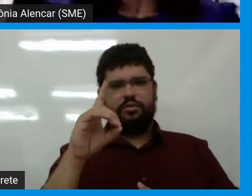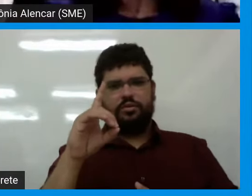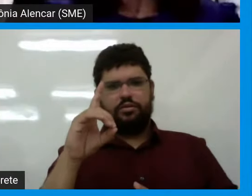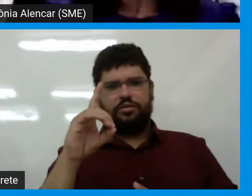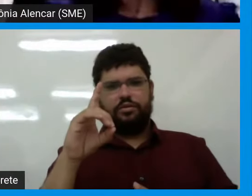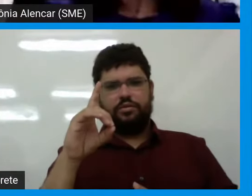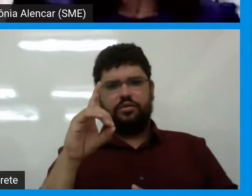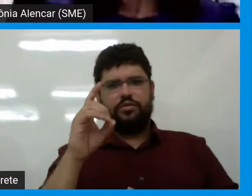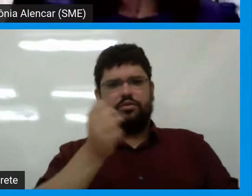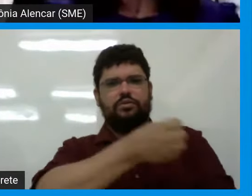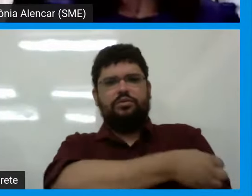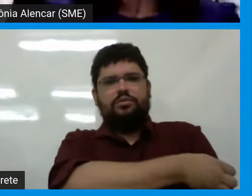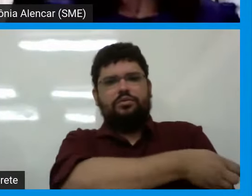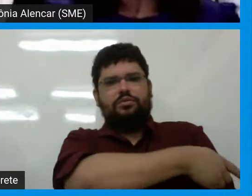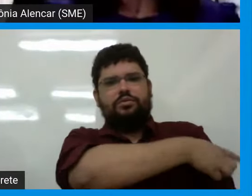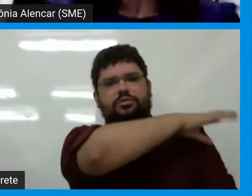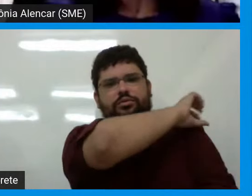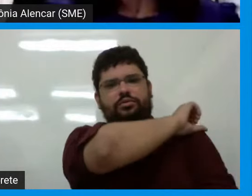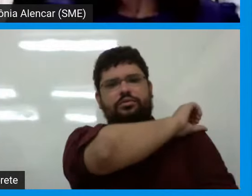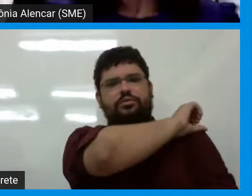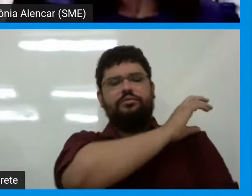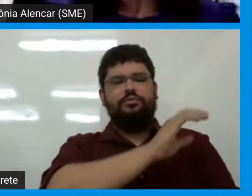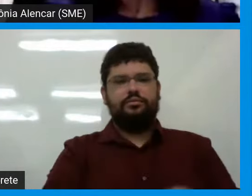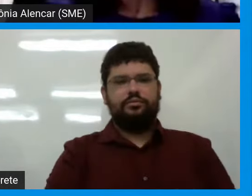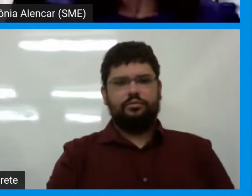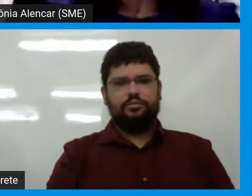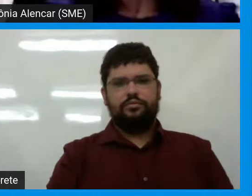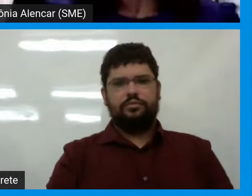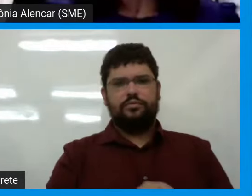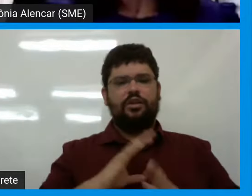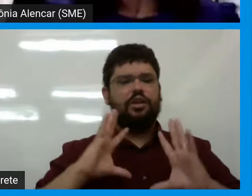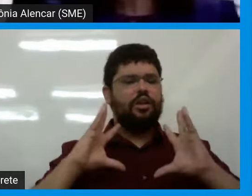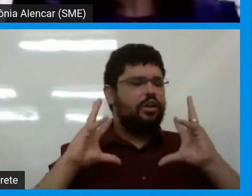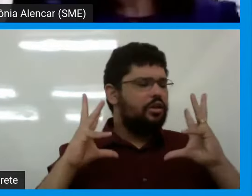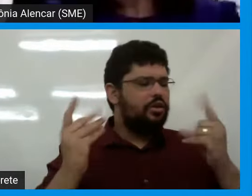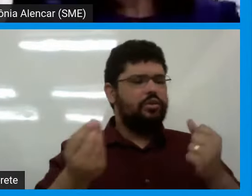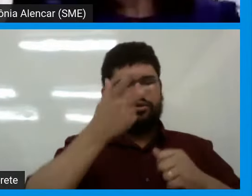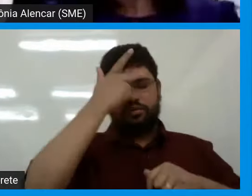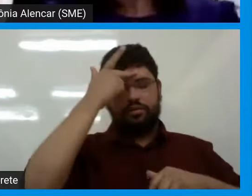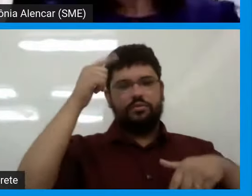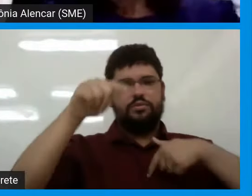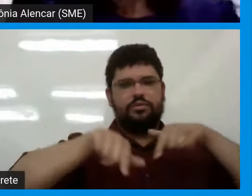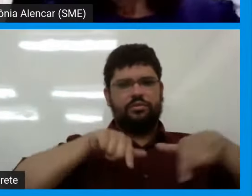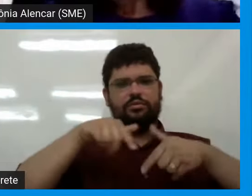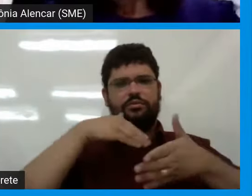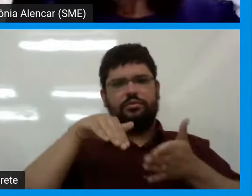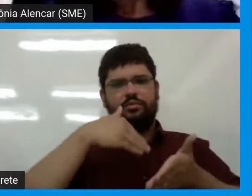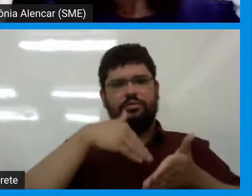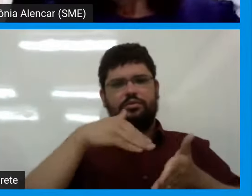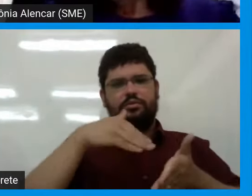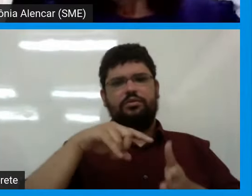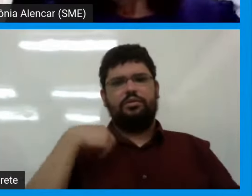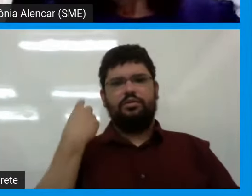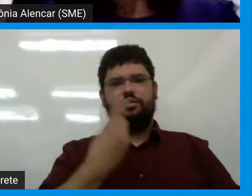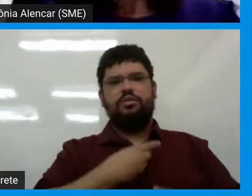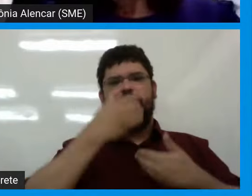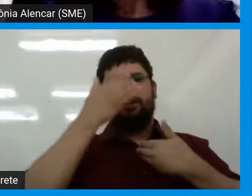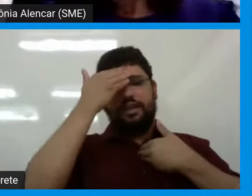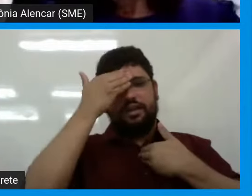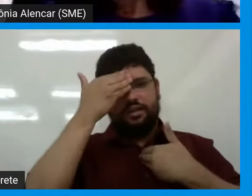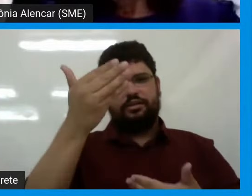ensino fundamental, séries finais, e a toda a equipe da Secretaria Municipal de Educação. Estamos juntos e vamos fazer